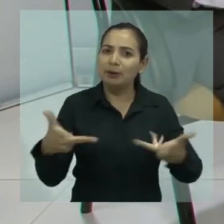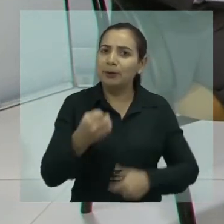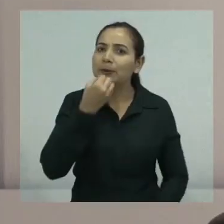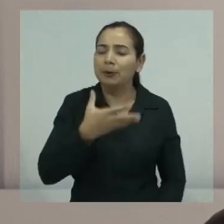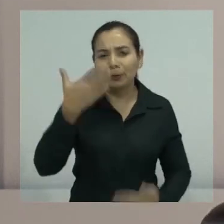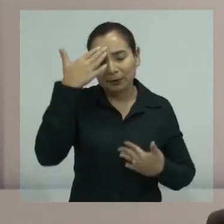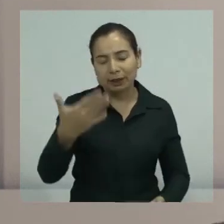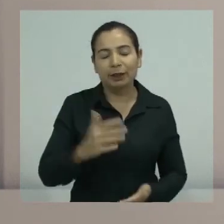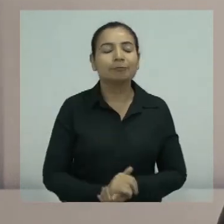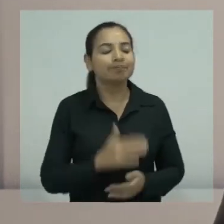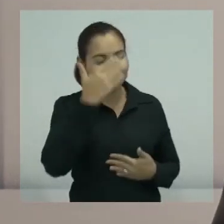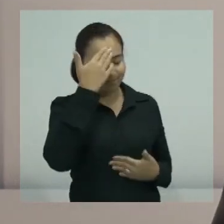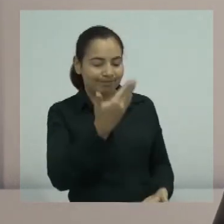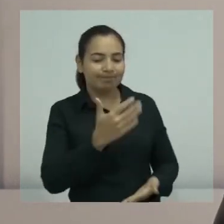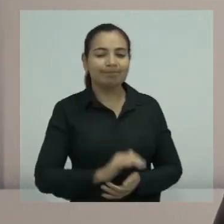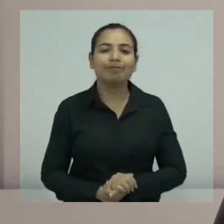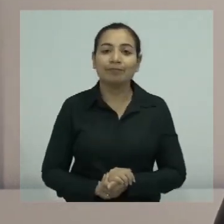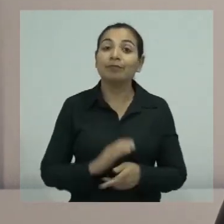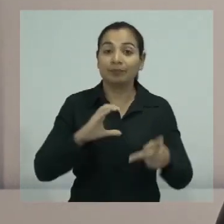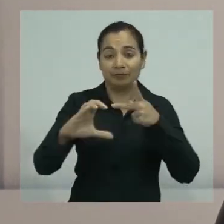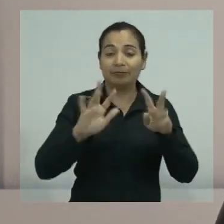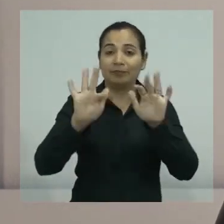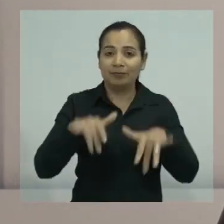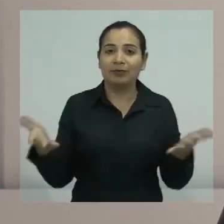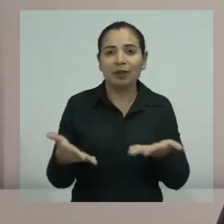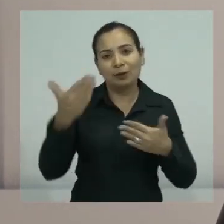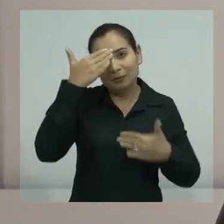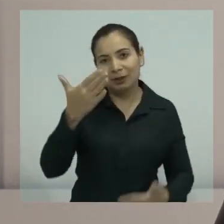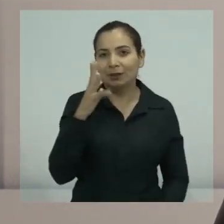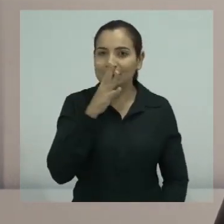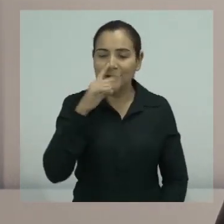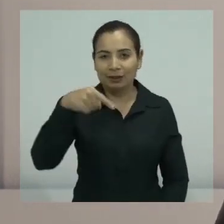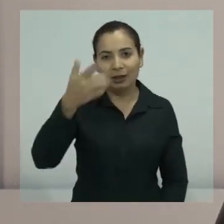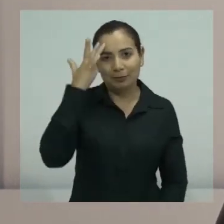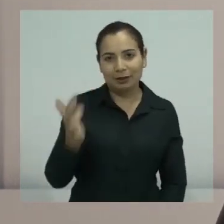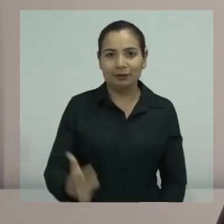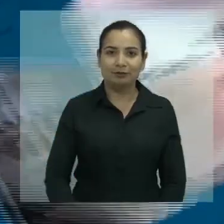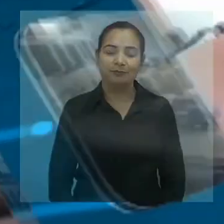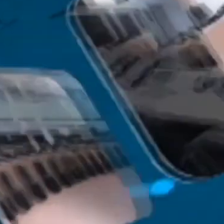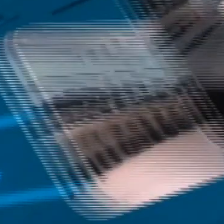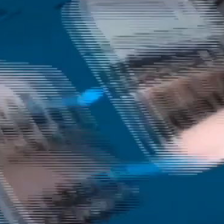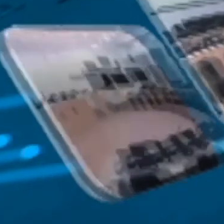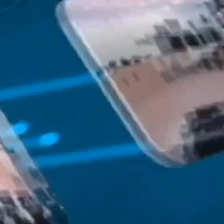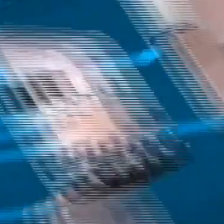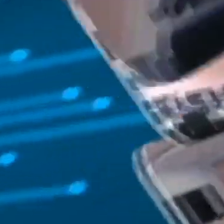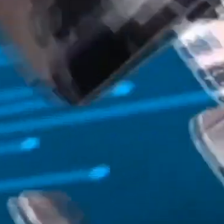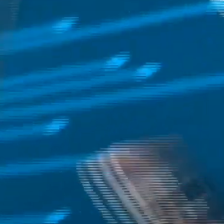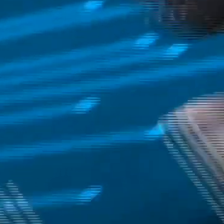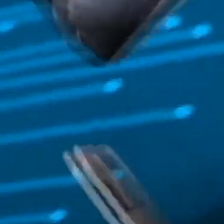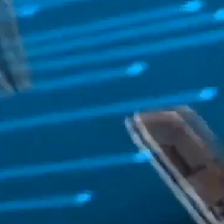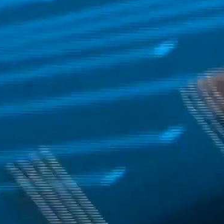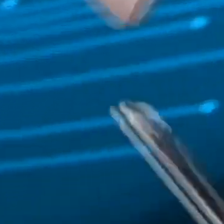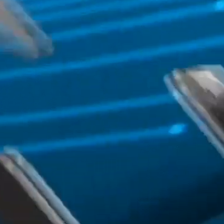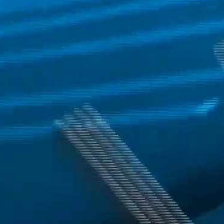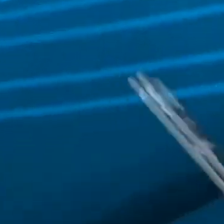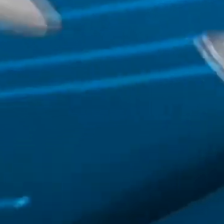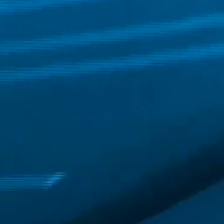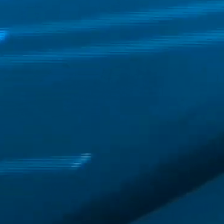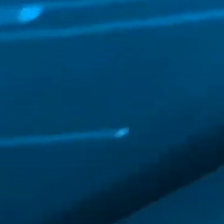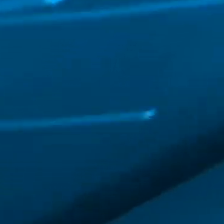sobre o IDEB, que o Estado está muito bem colocado. Muito obrigado. Eu que agradeço a oportunidade. Plenário da Cidade termina